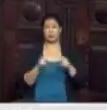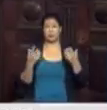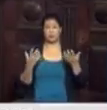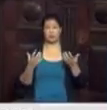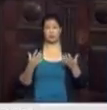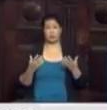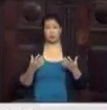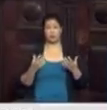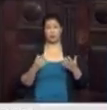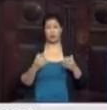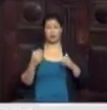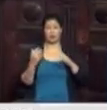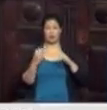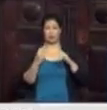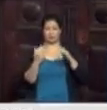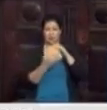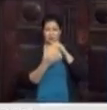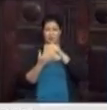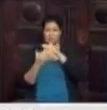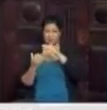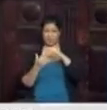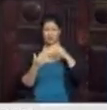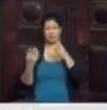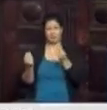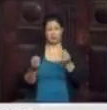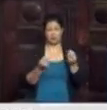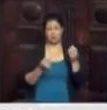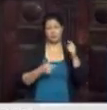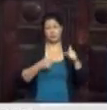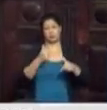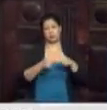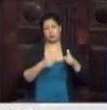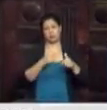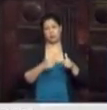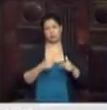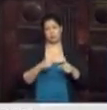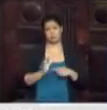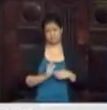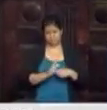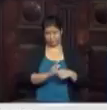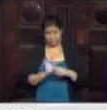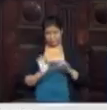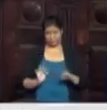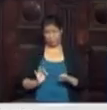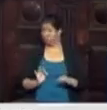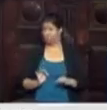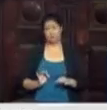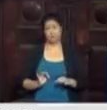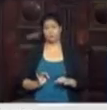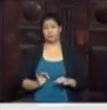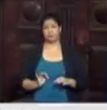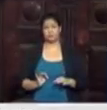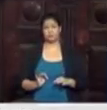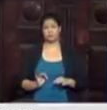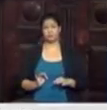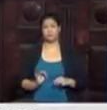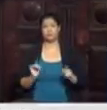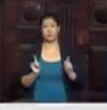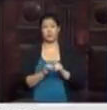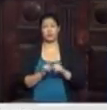fim, para fragmentar ainda mais a classe trabalhadora, para retirar a força